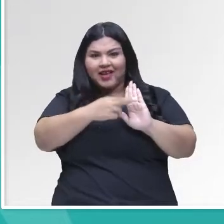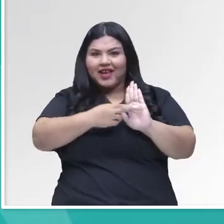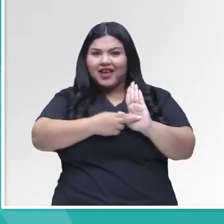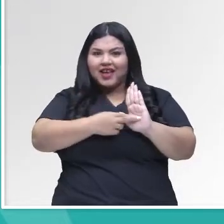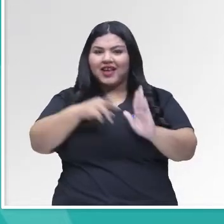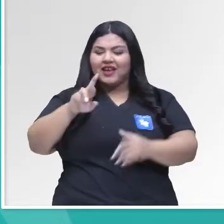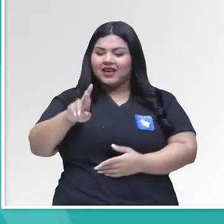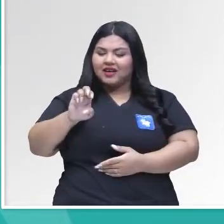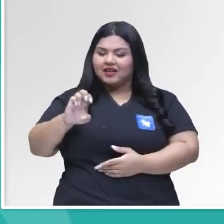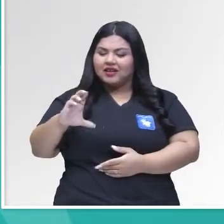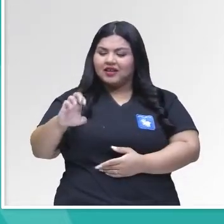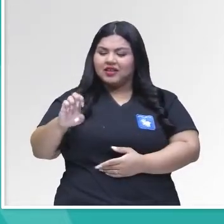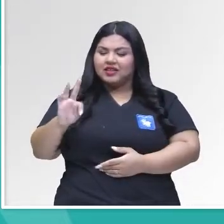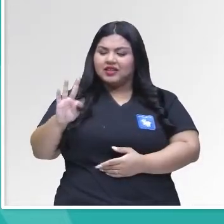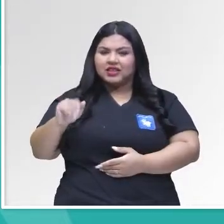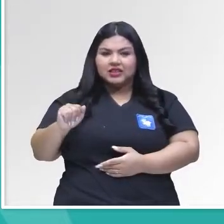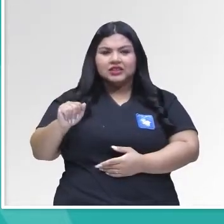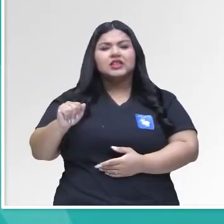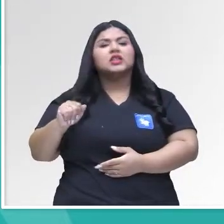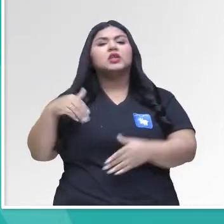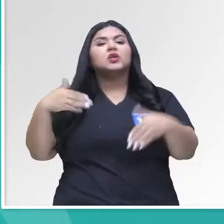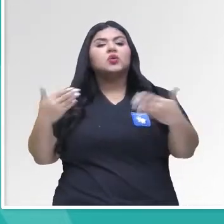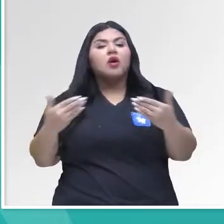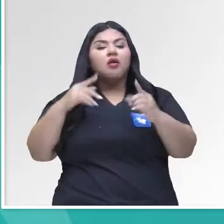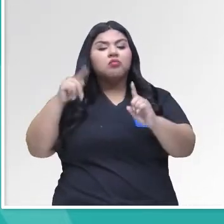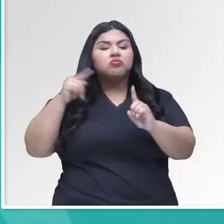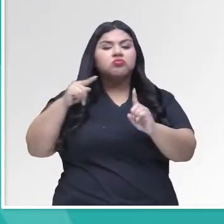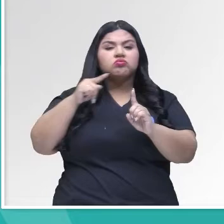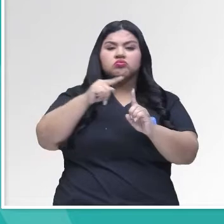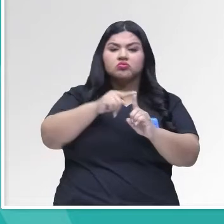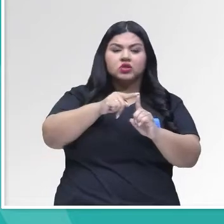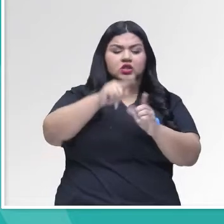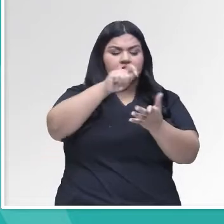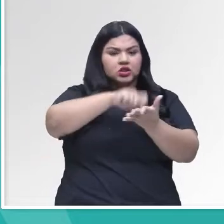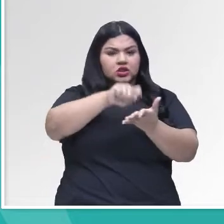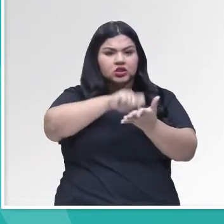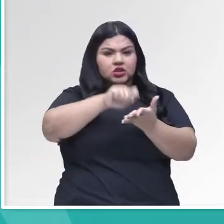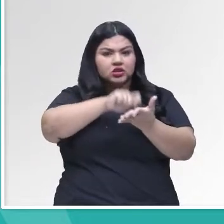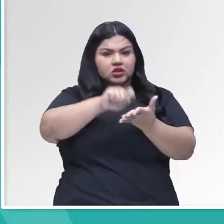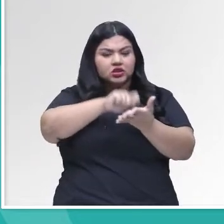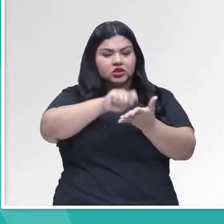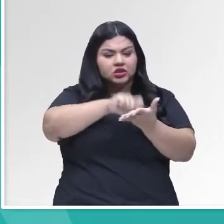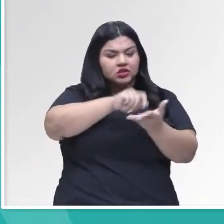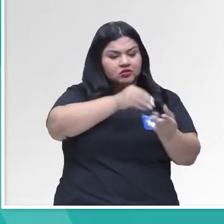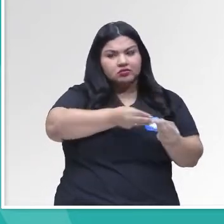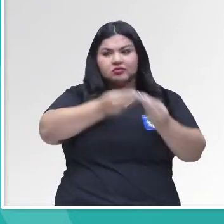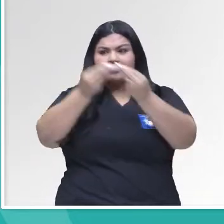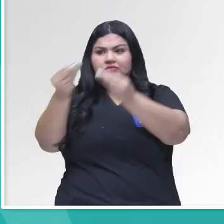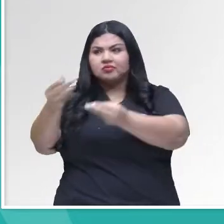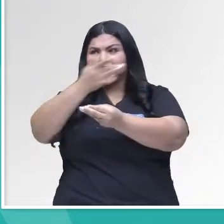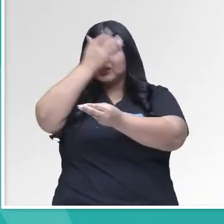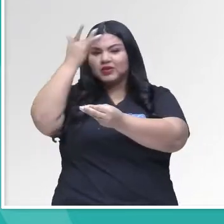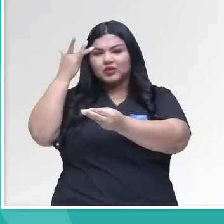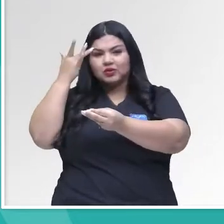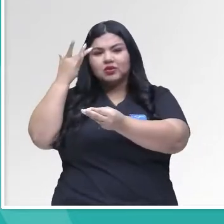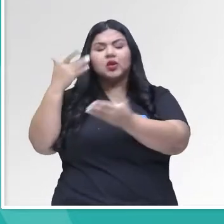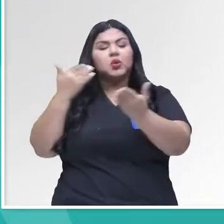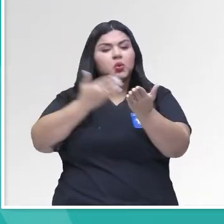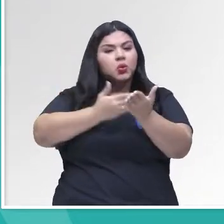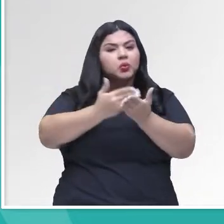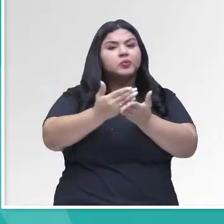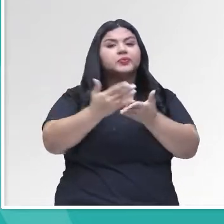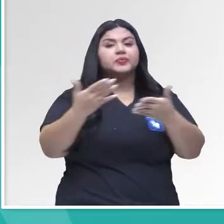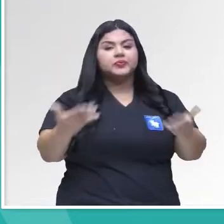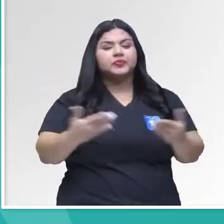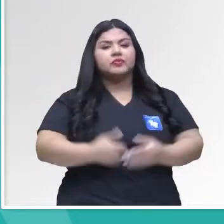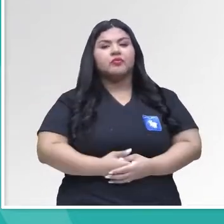não é verdade? Qual a intenção de objetivo de escrever e de passar para alguém uma receita? Tudo começa aí. E nós